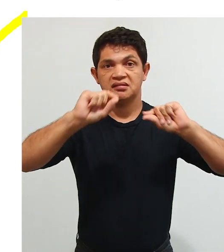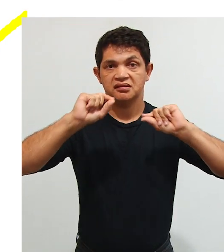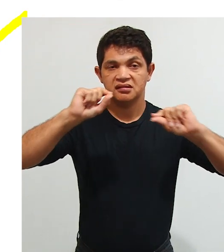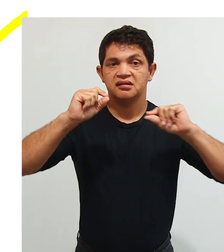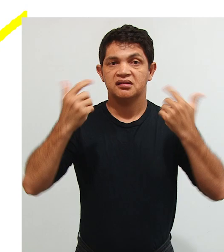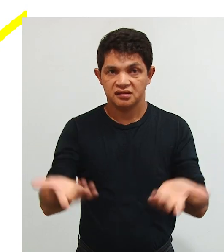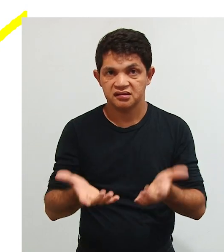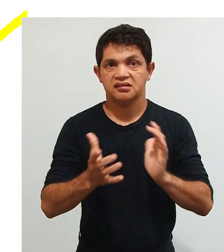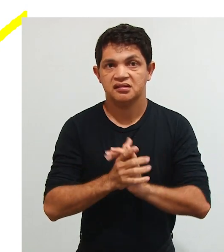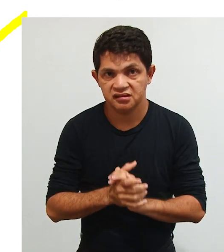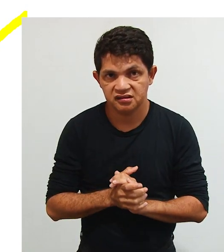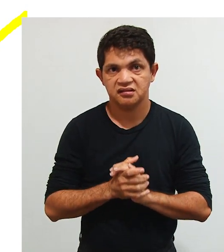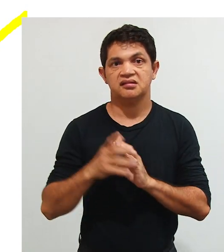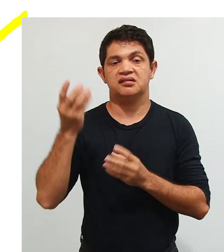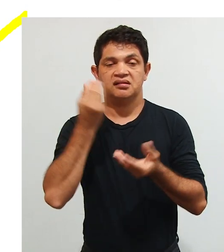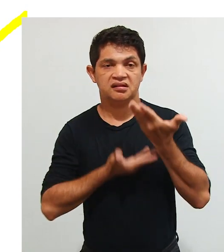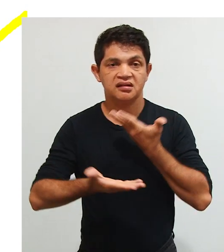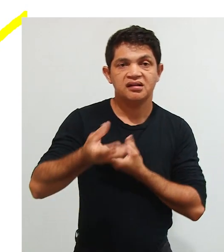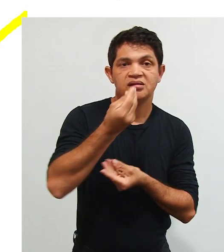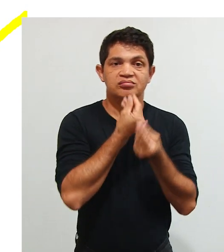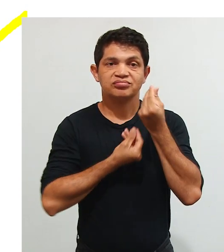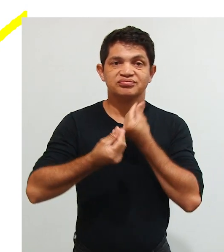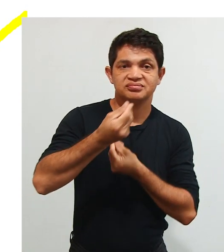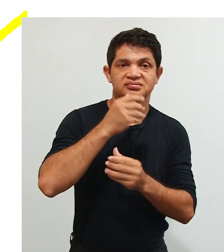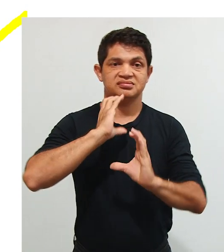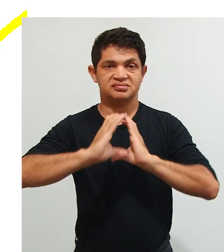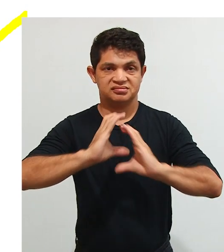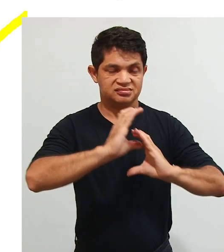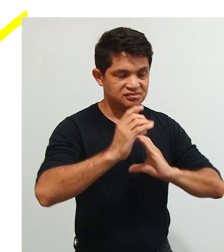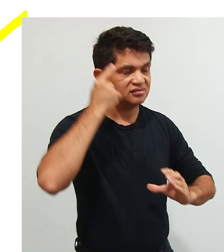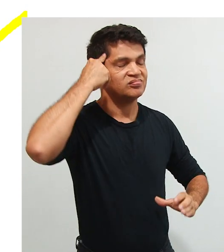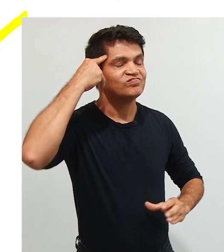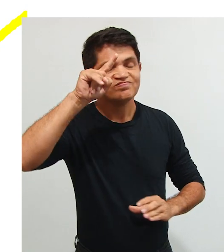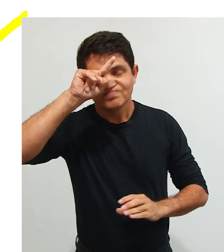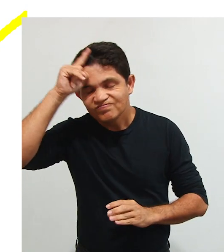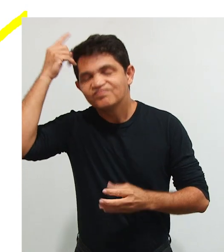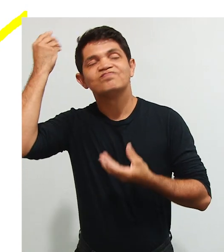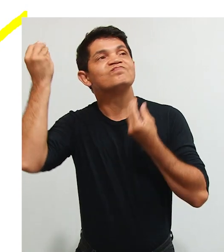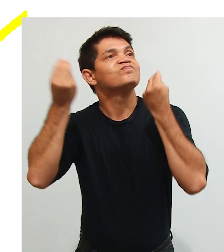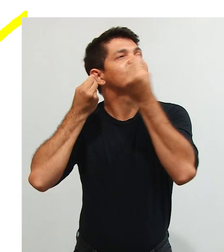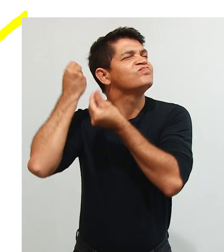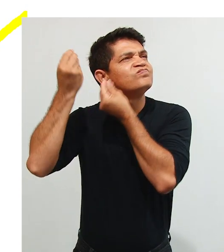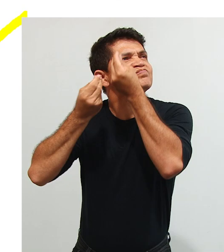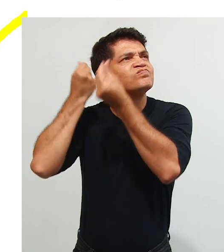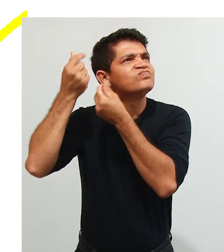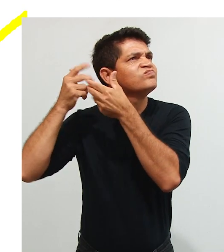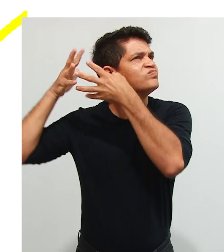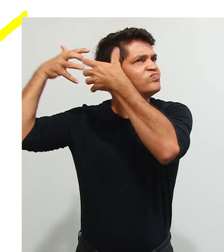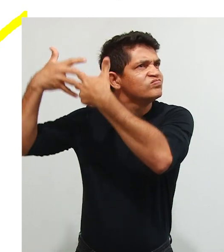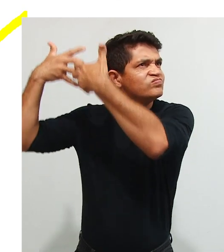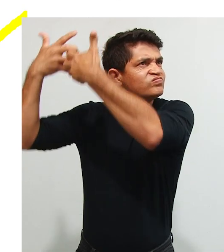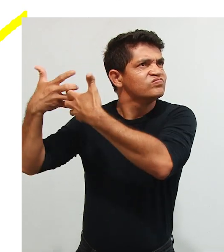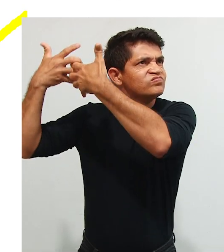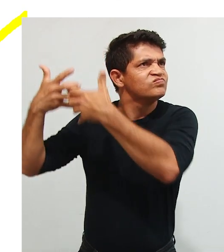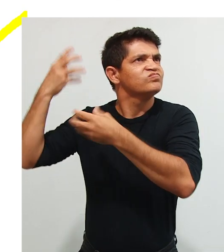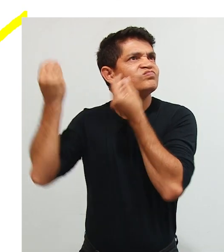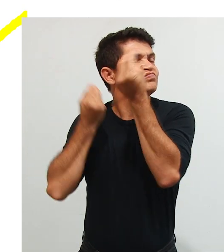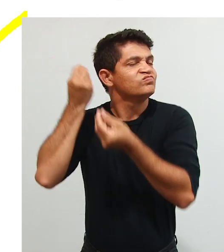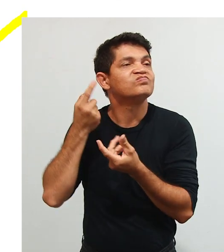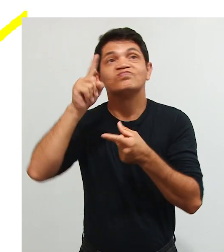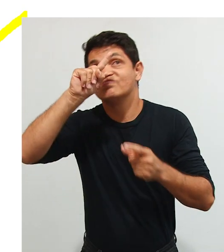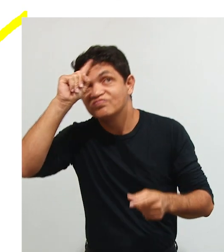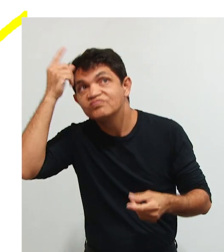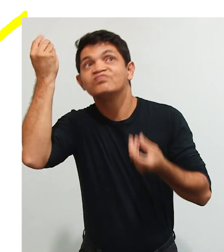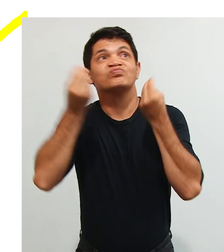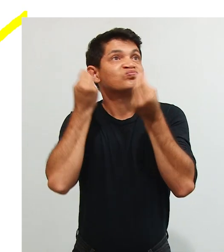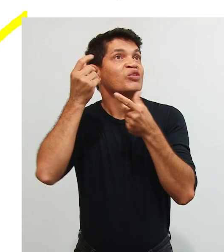tem as emoções funcionando ali na mente dela e em cada momento da vida dela, uma dessas emoções está